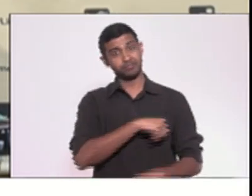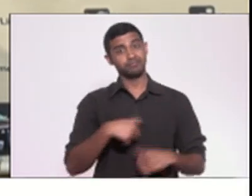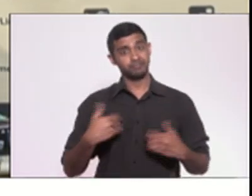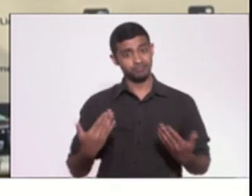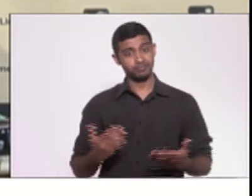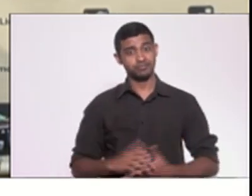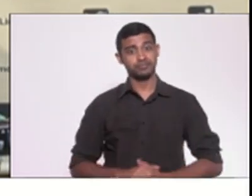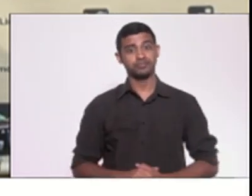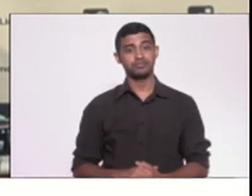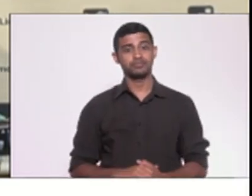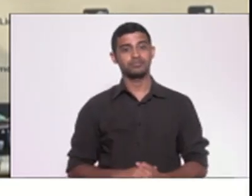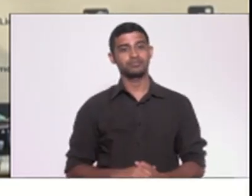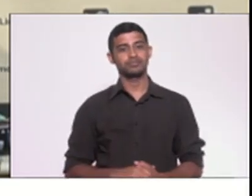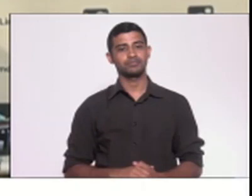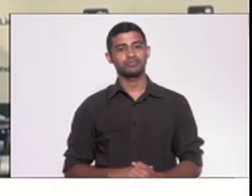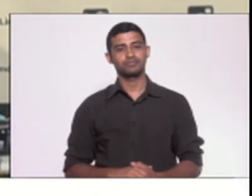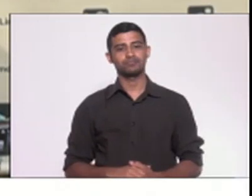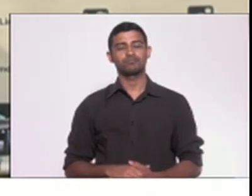latinha, graças a